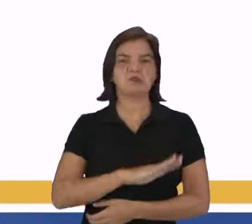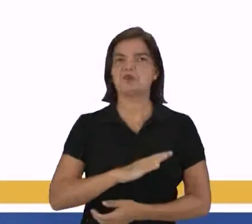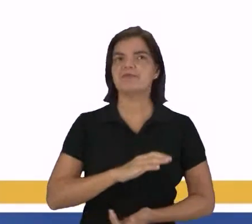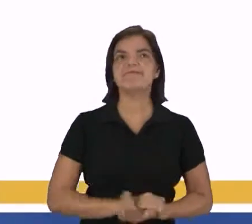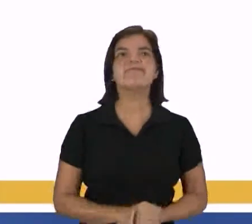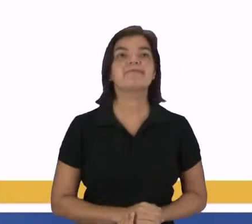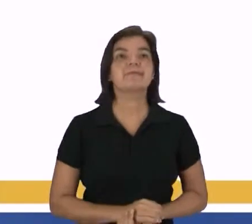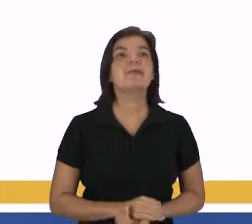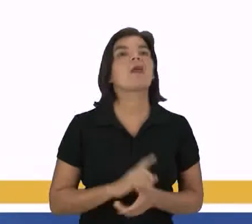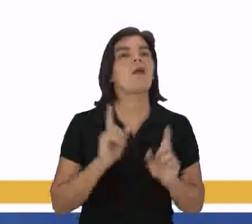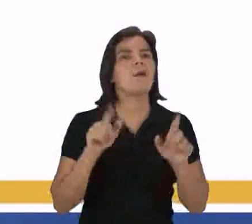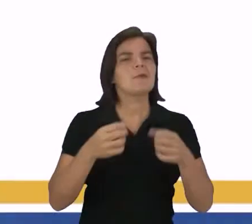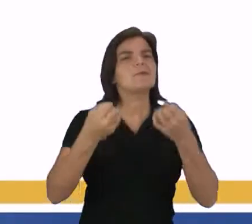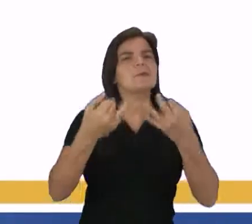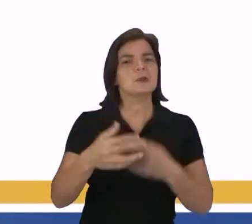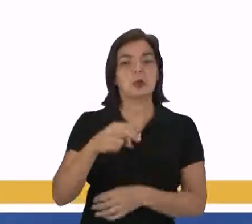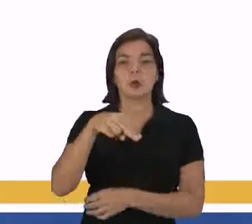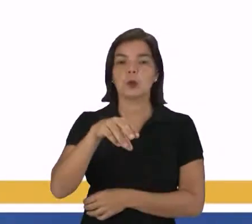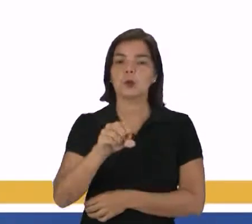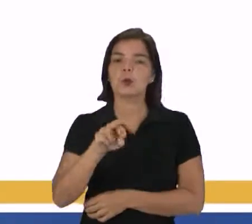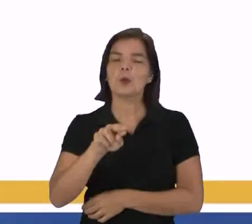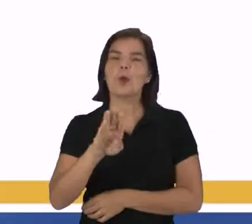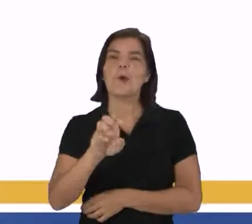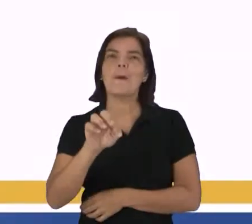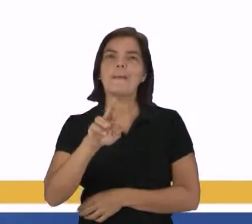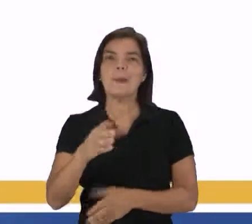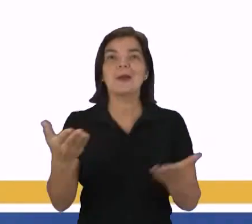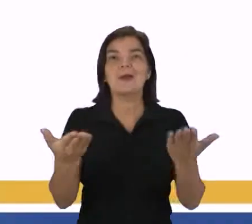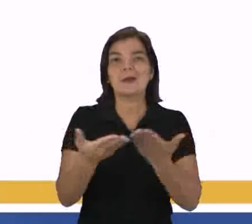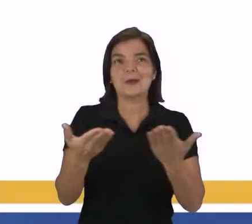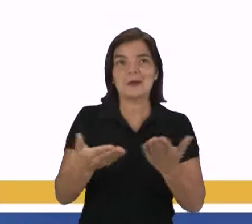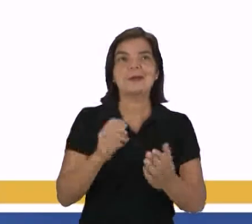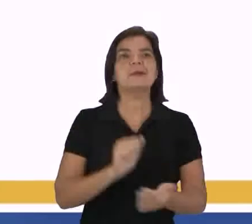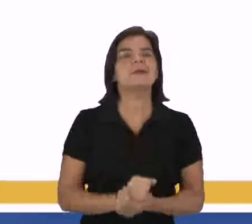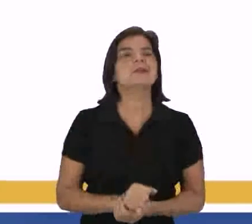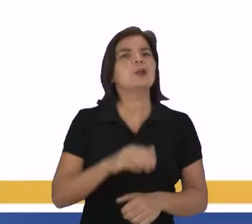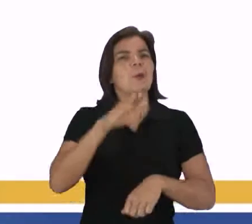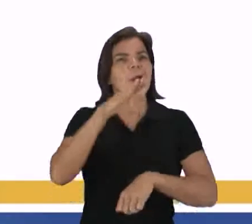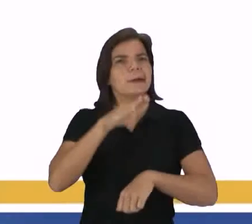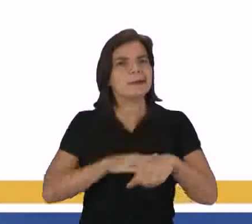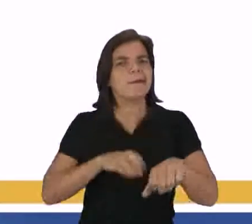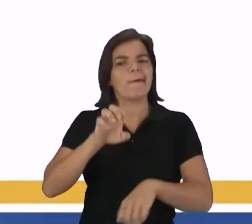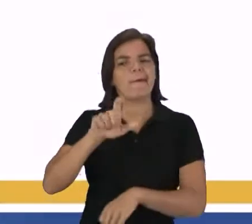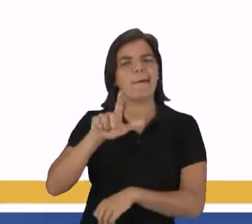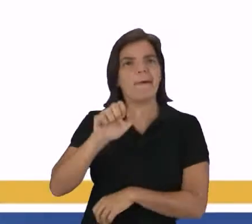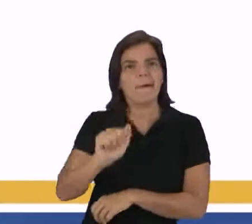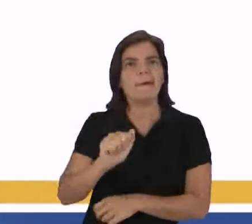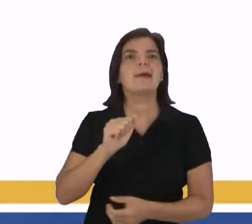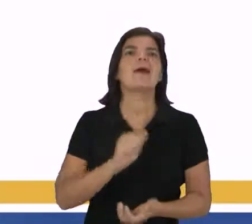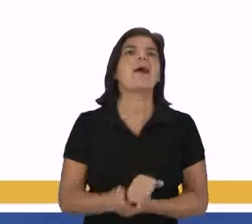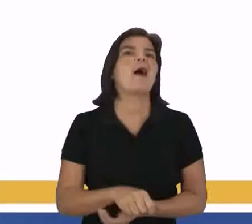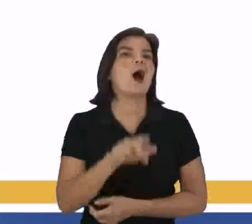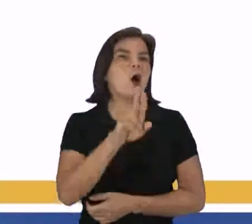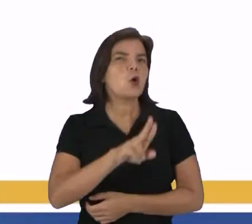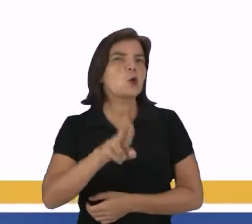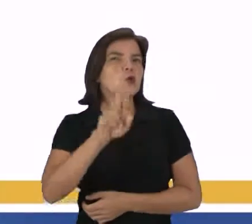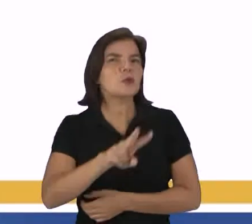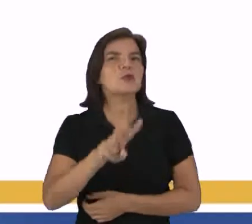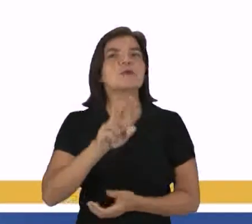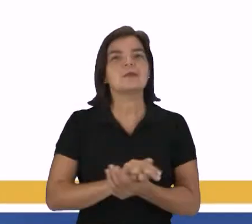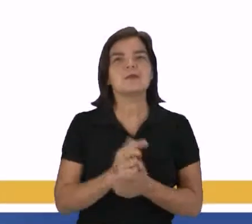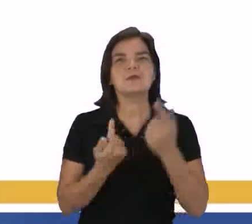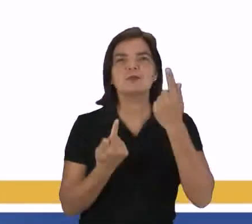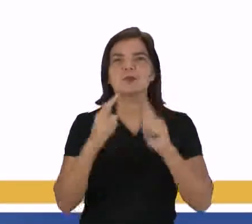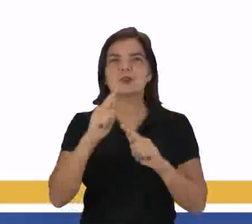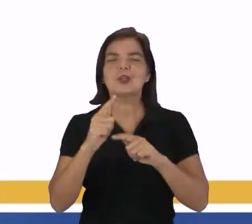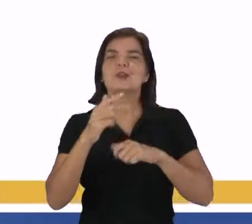mesmo. Deve-se dizer que o Norberto, a esta altura, embora chamasse de ela, ainda usava um vago